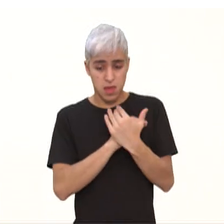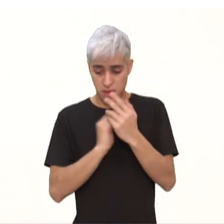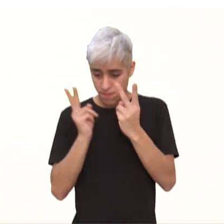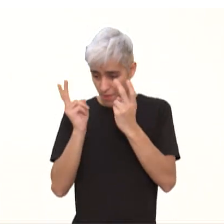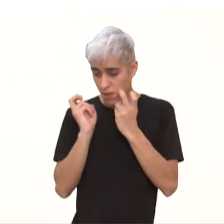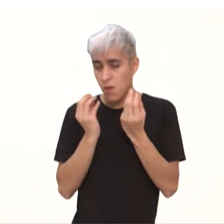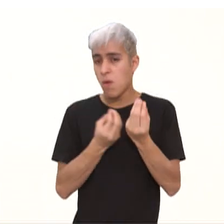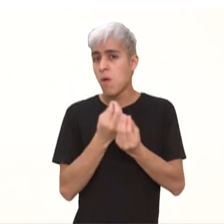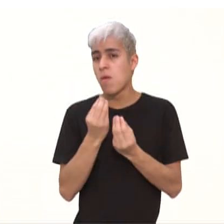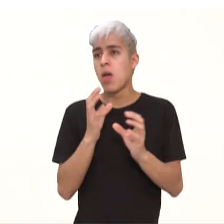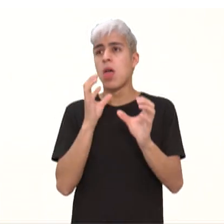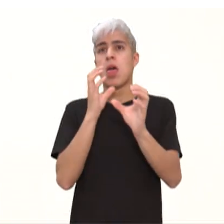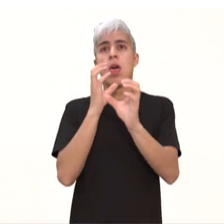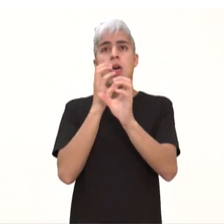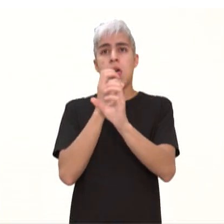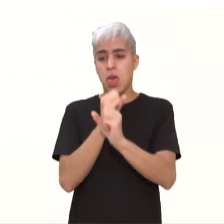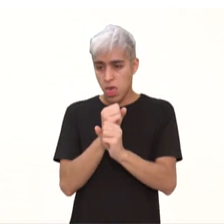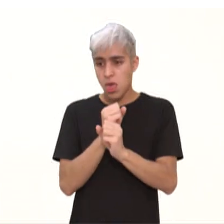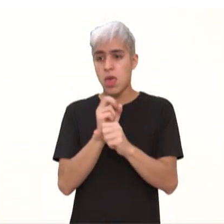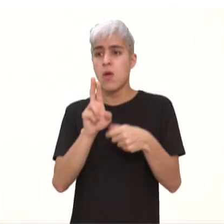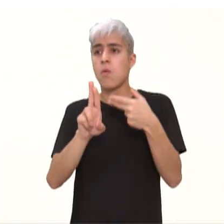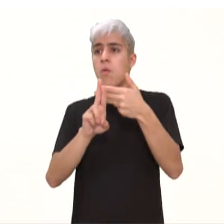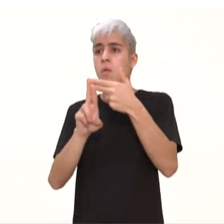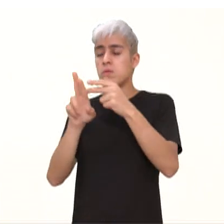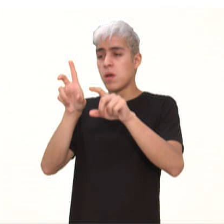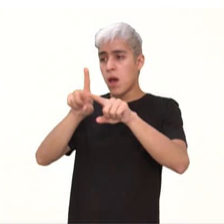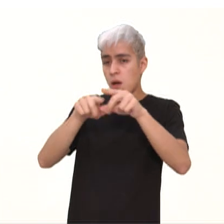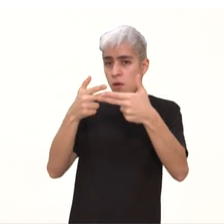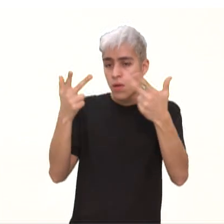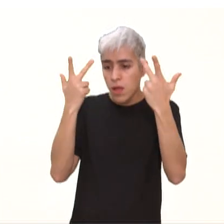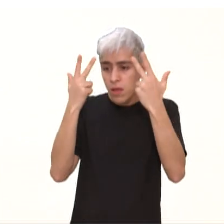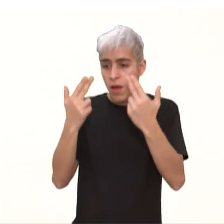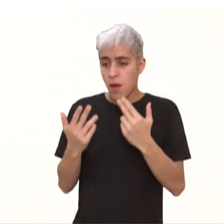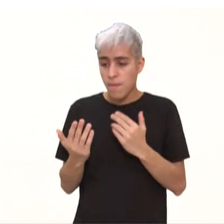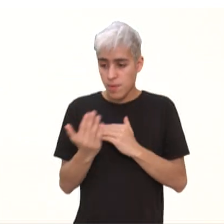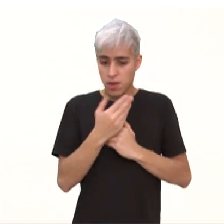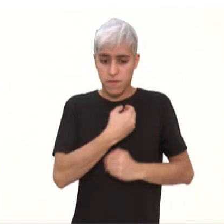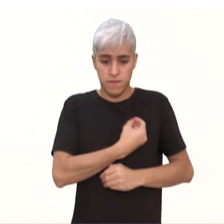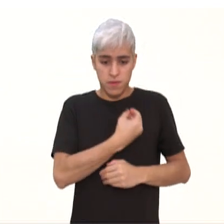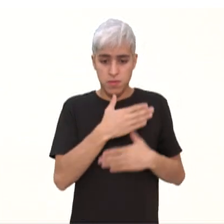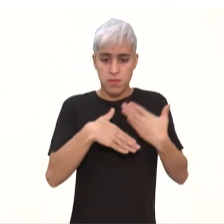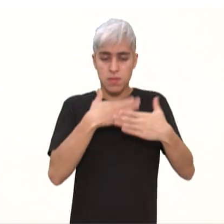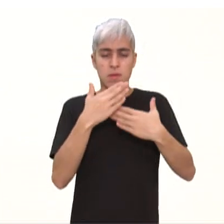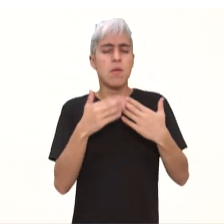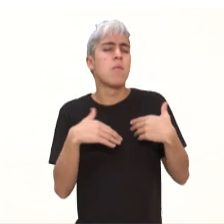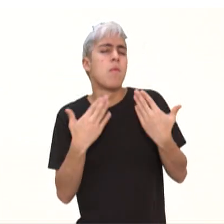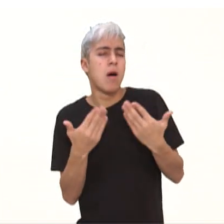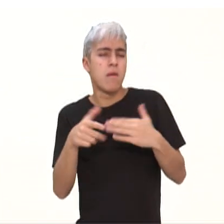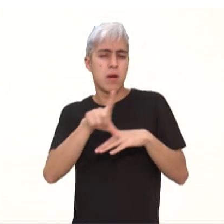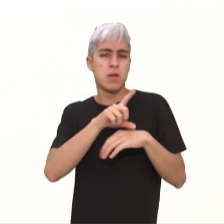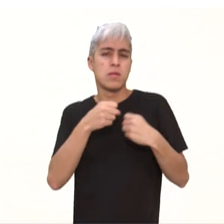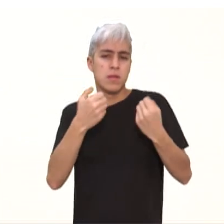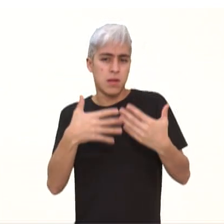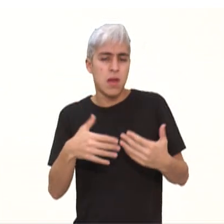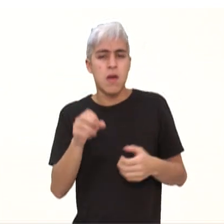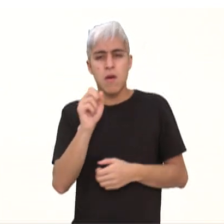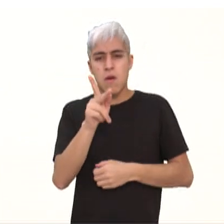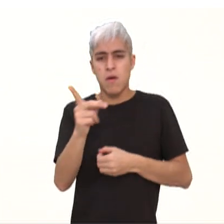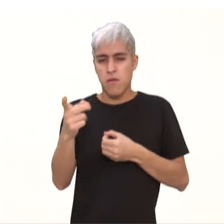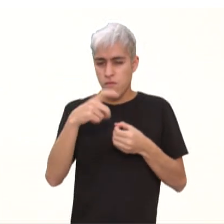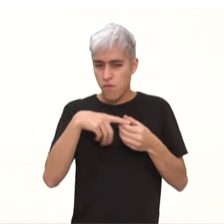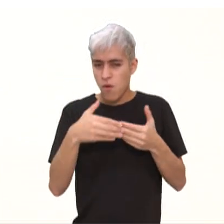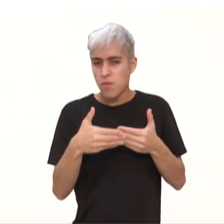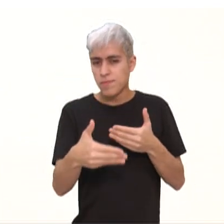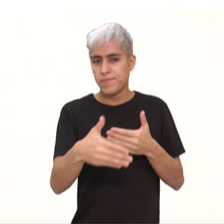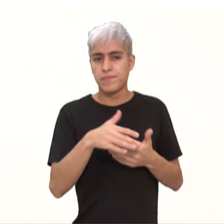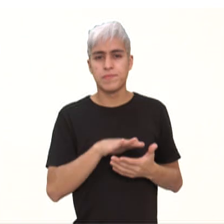perceber a quantidade de recursos naturais que usamos para manter o nosso estilo de vida. Qual é? Nós acabamos de falar, ok? Eu volto já